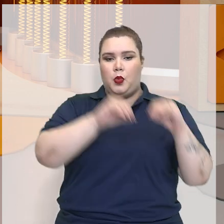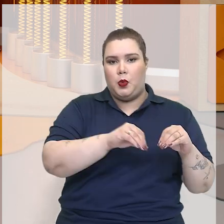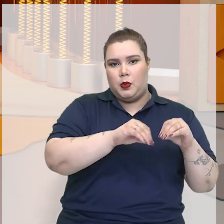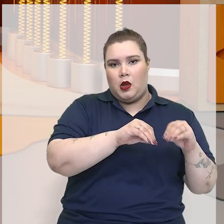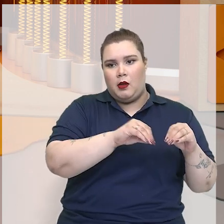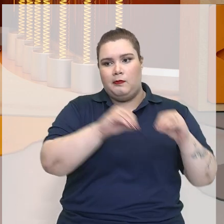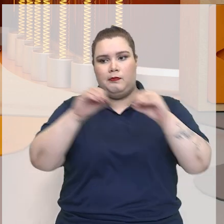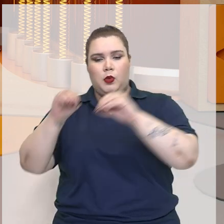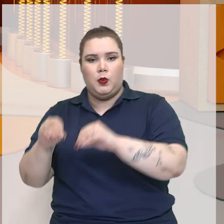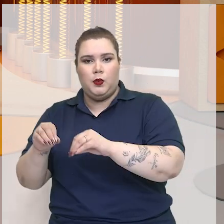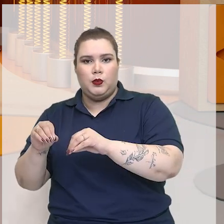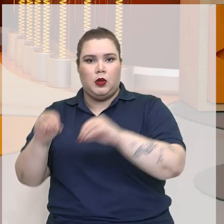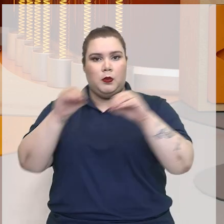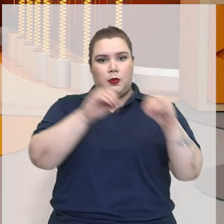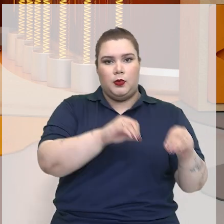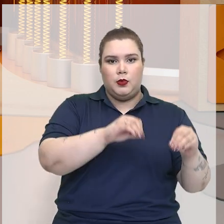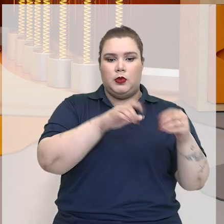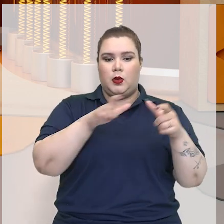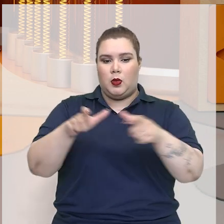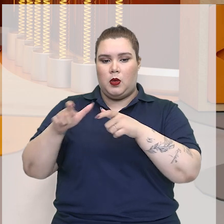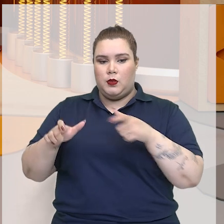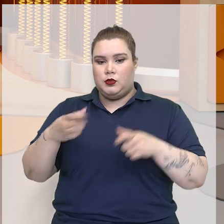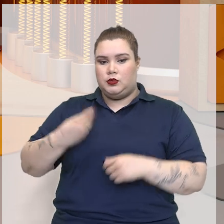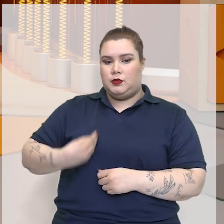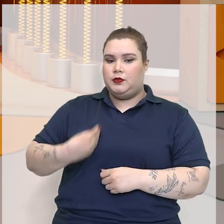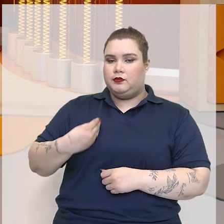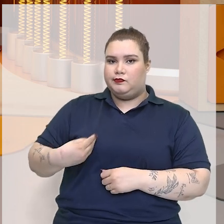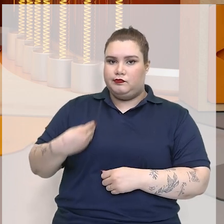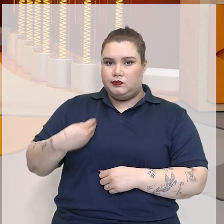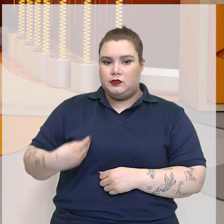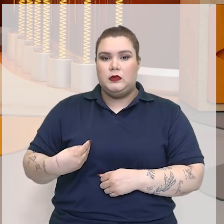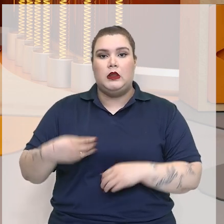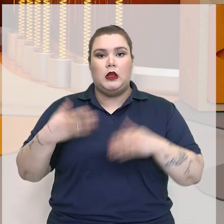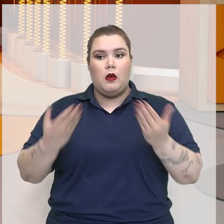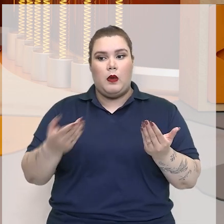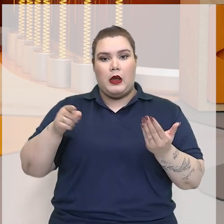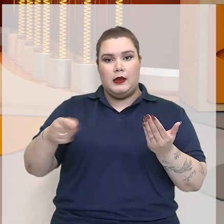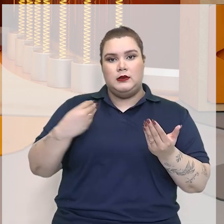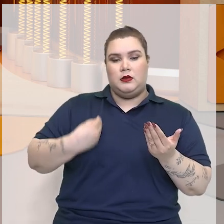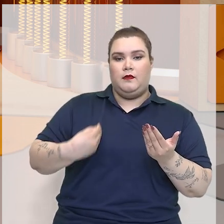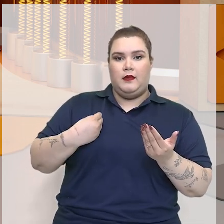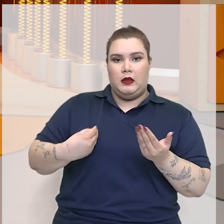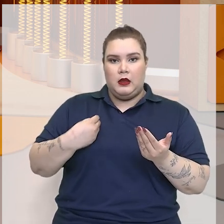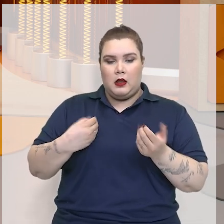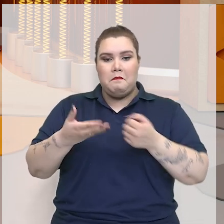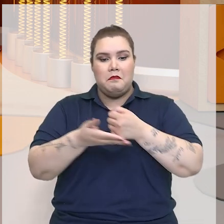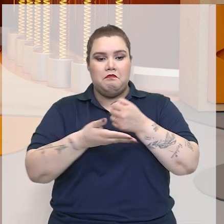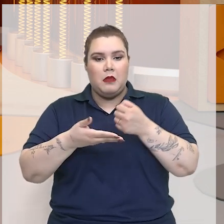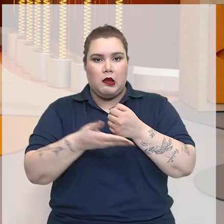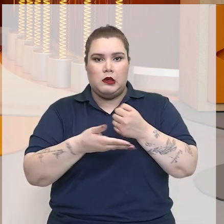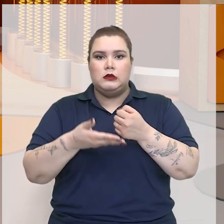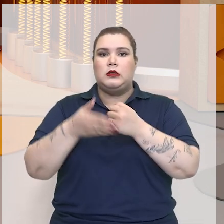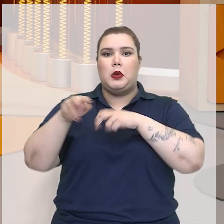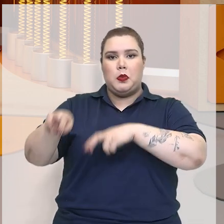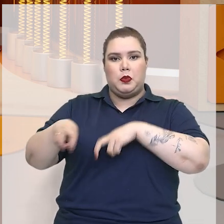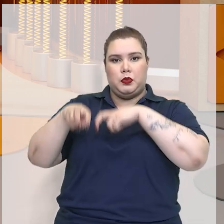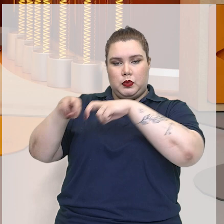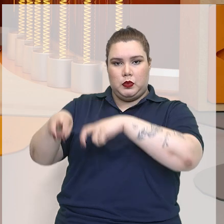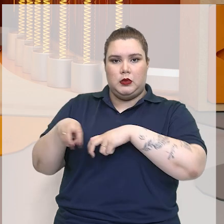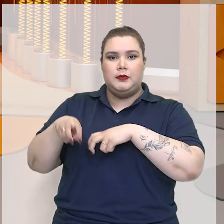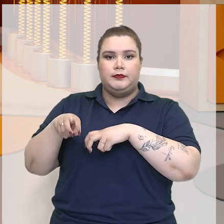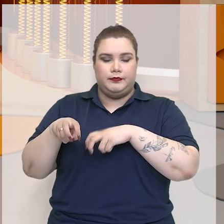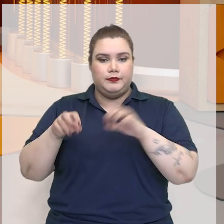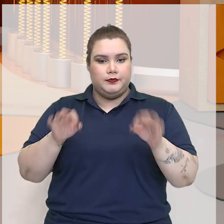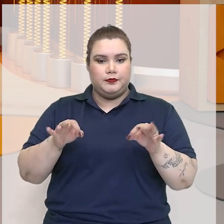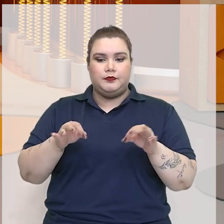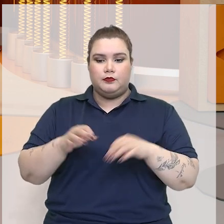local, né, de fixação. E que viviam justamente da agricultura e da pecuária.